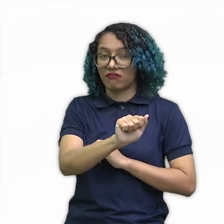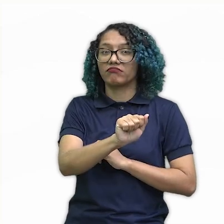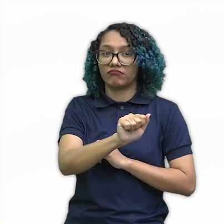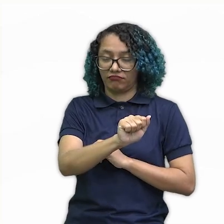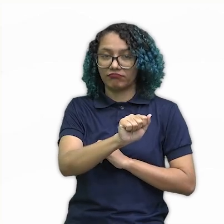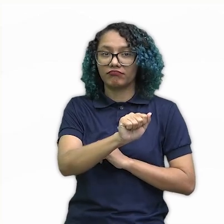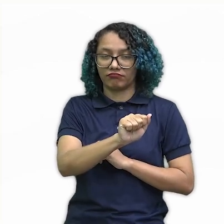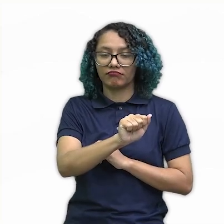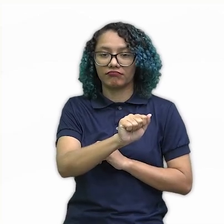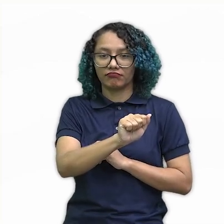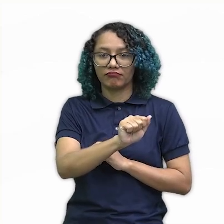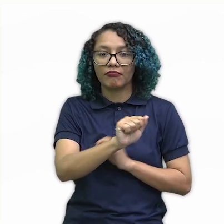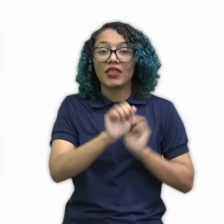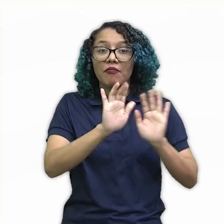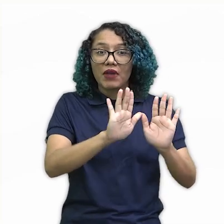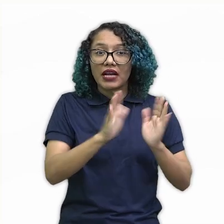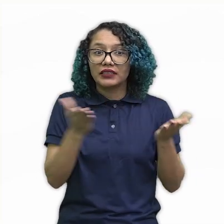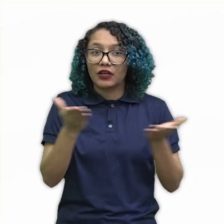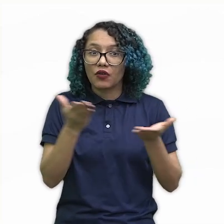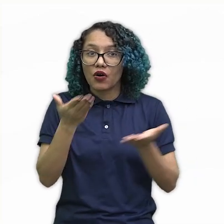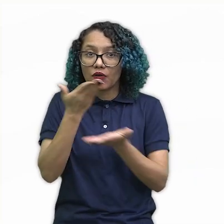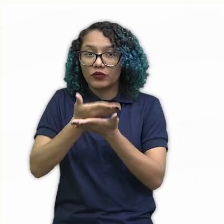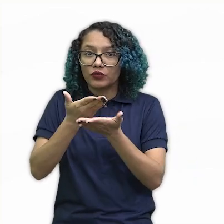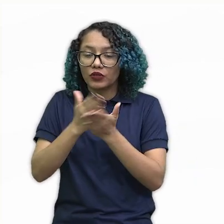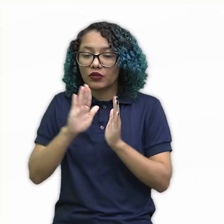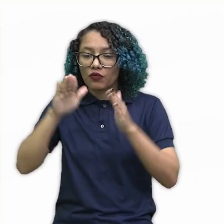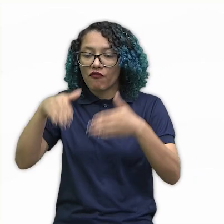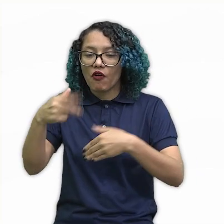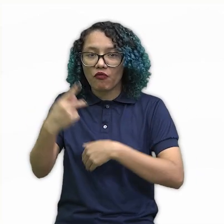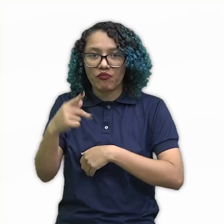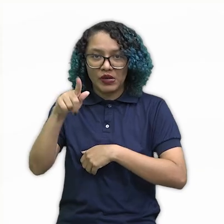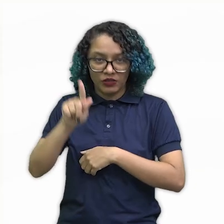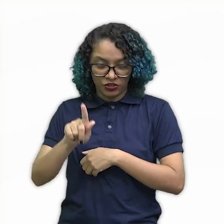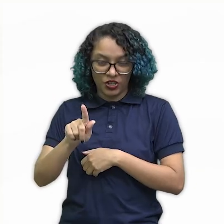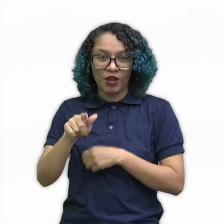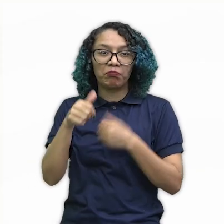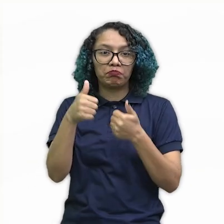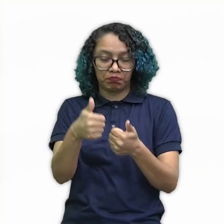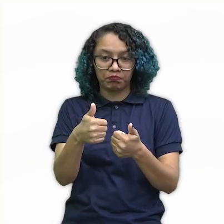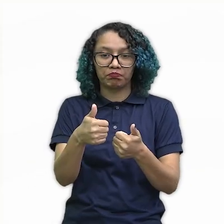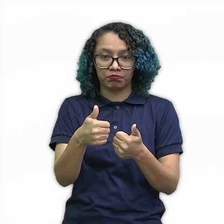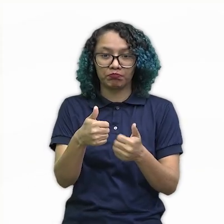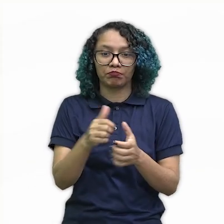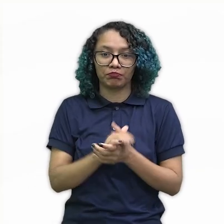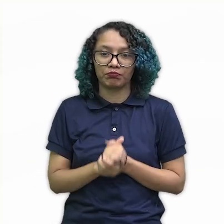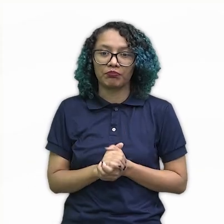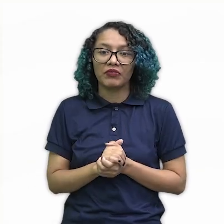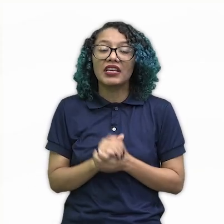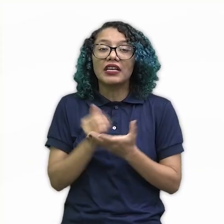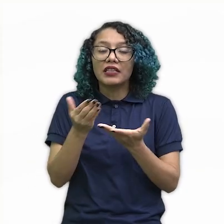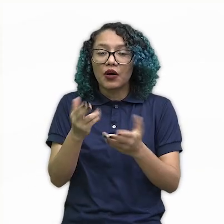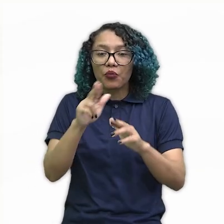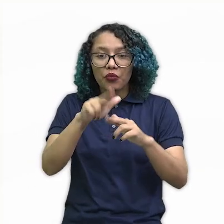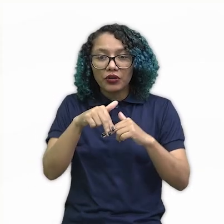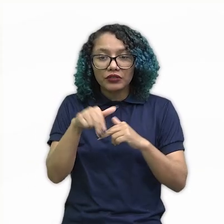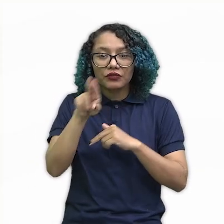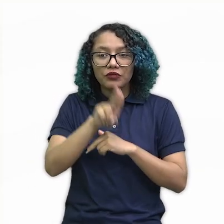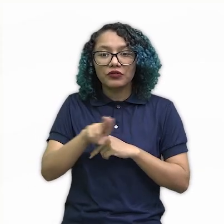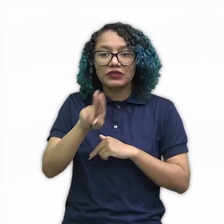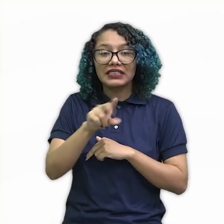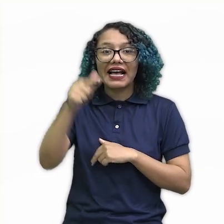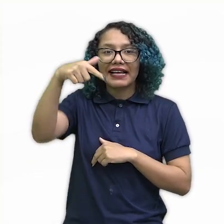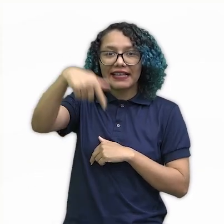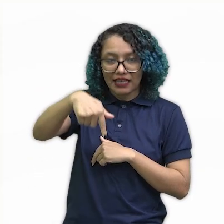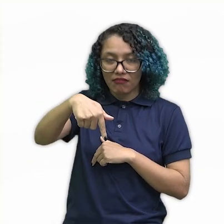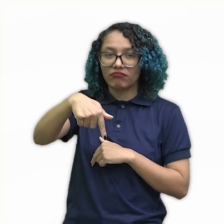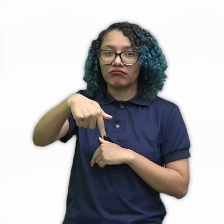tá? Como a gente está falando aí em PG, foi mencionado aqui PG, então a gente vai chamar então a razão